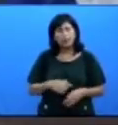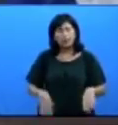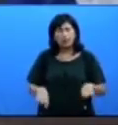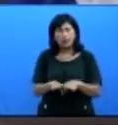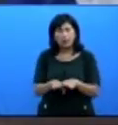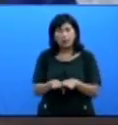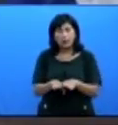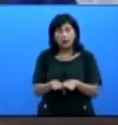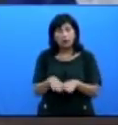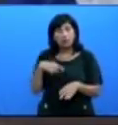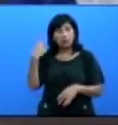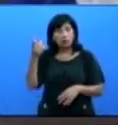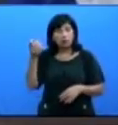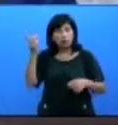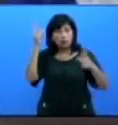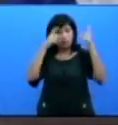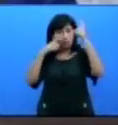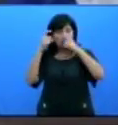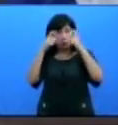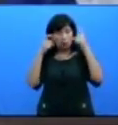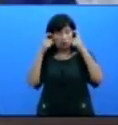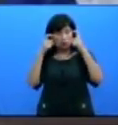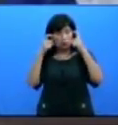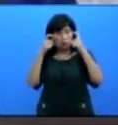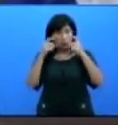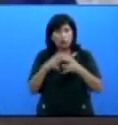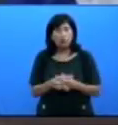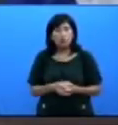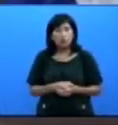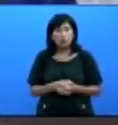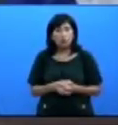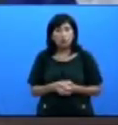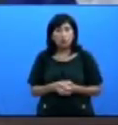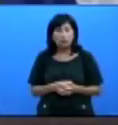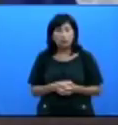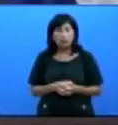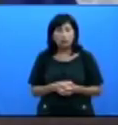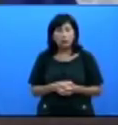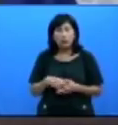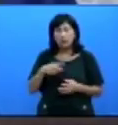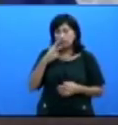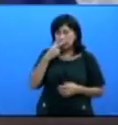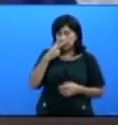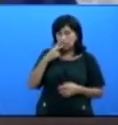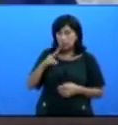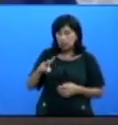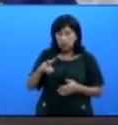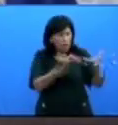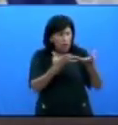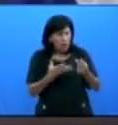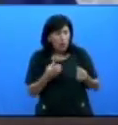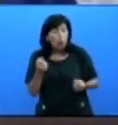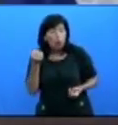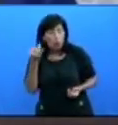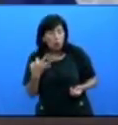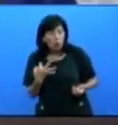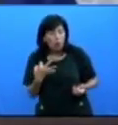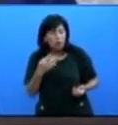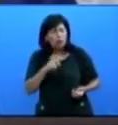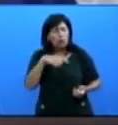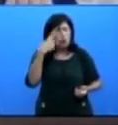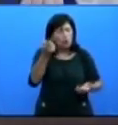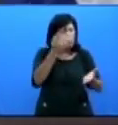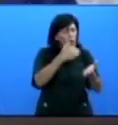Primeiro, porque na divisão das verbas por secretaria, nós temos assim, uma ação